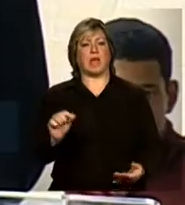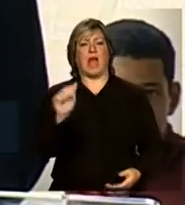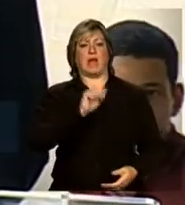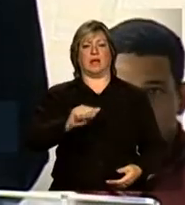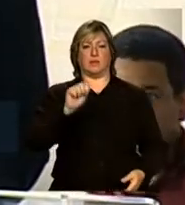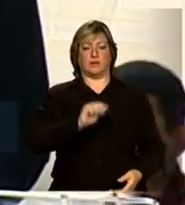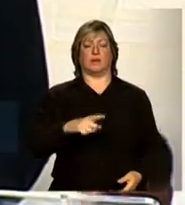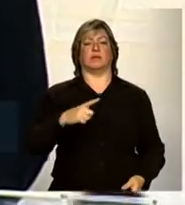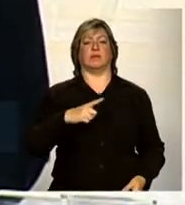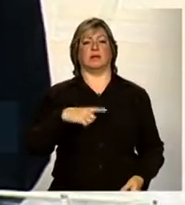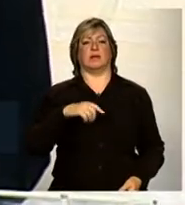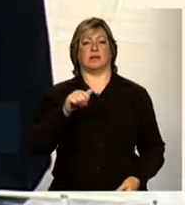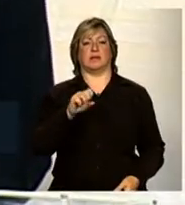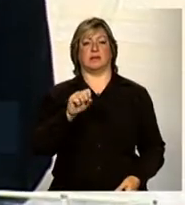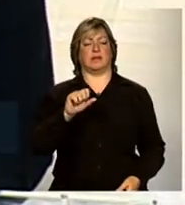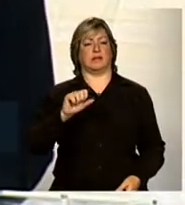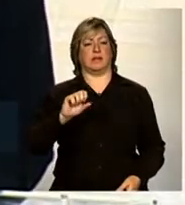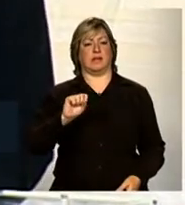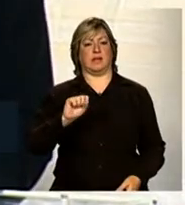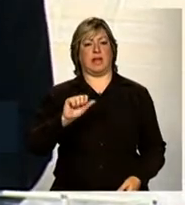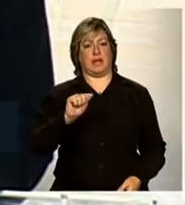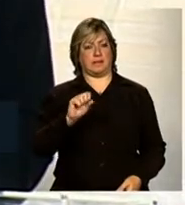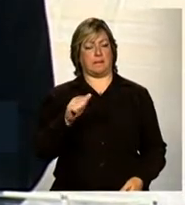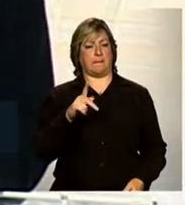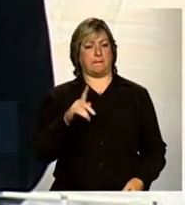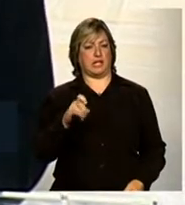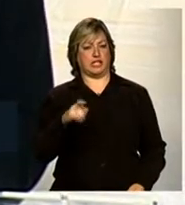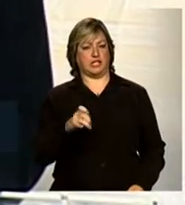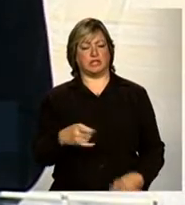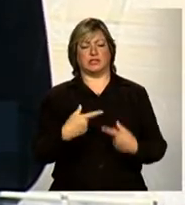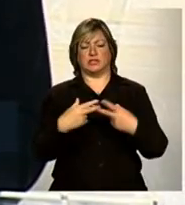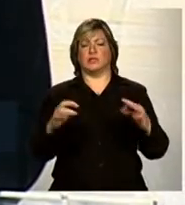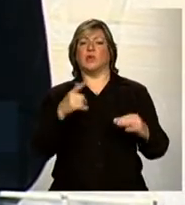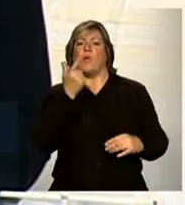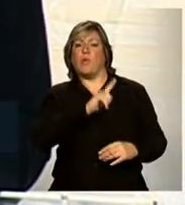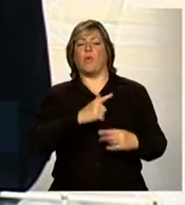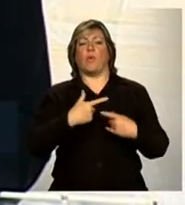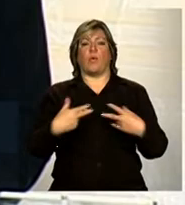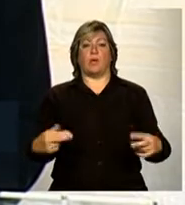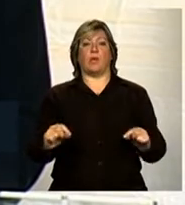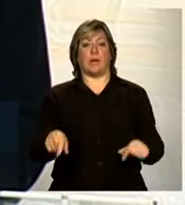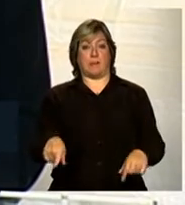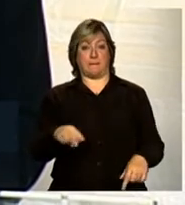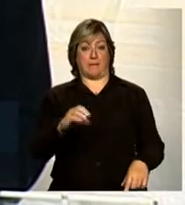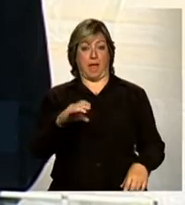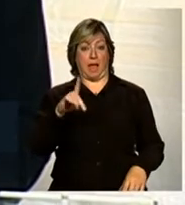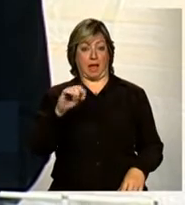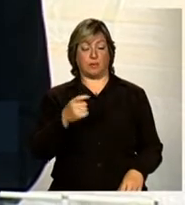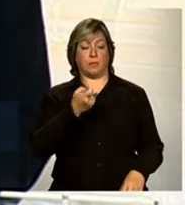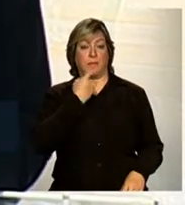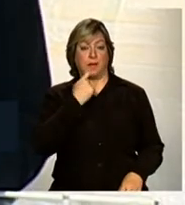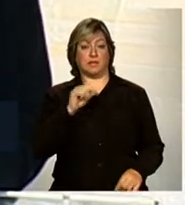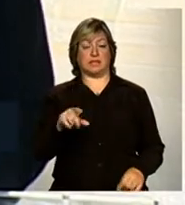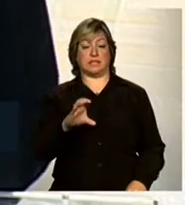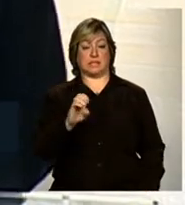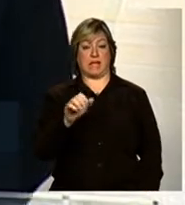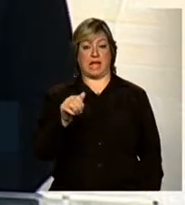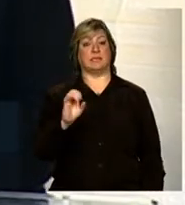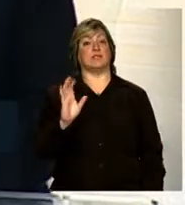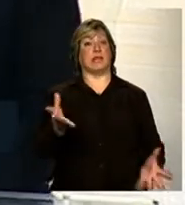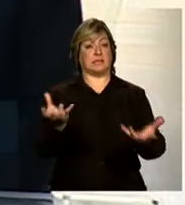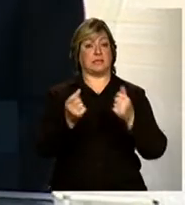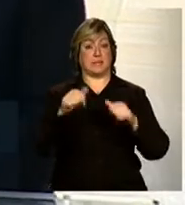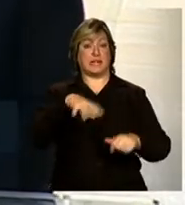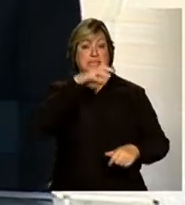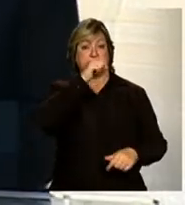haja peixe por essa importante Conquista o mercado do peixe da Ceasa já recebe aos